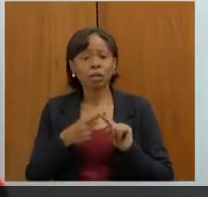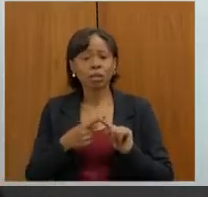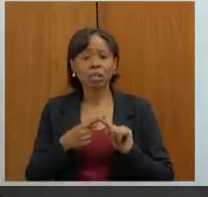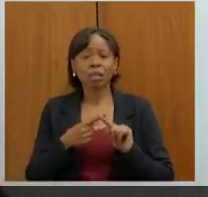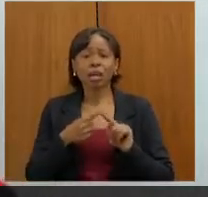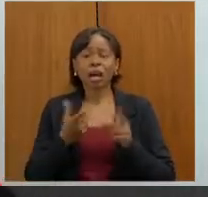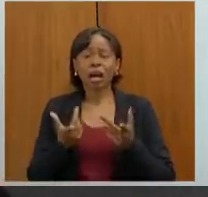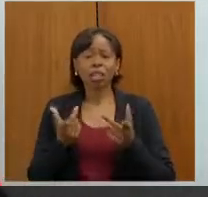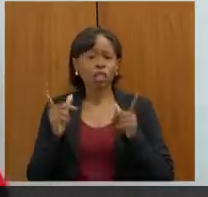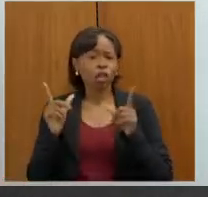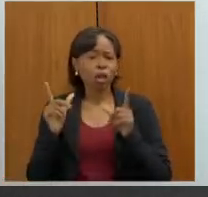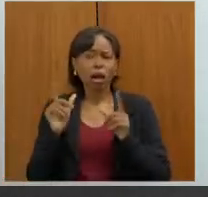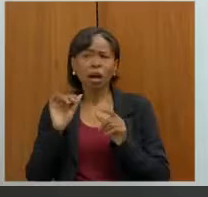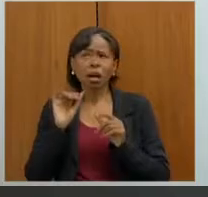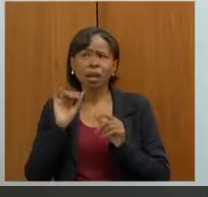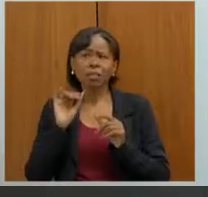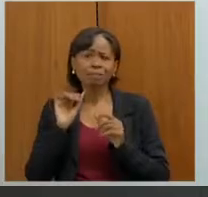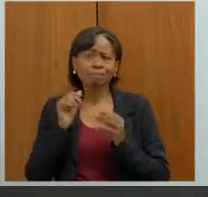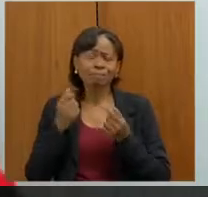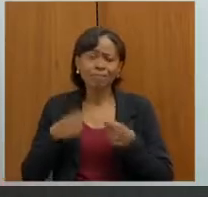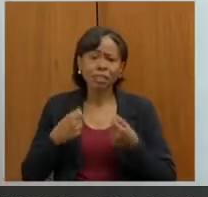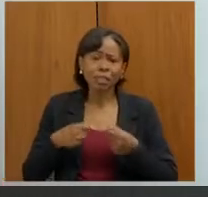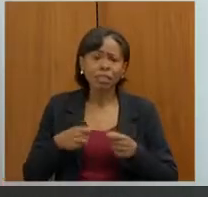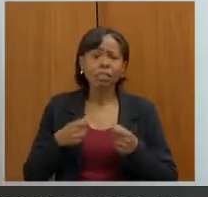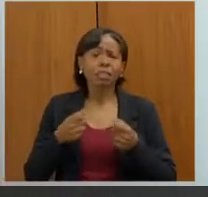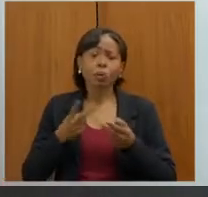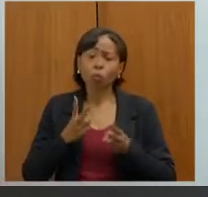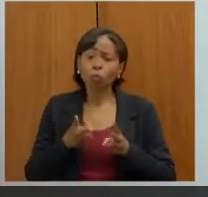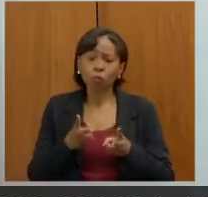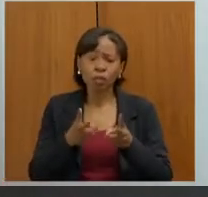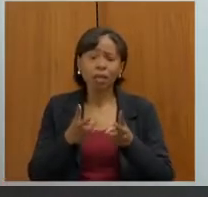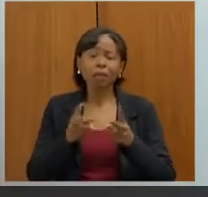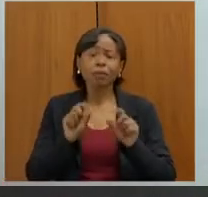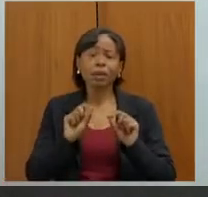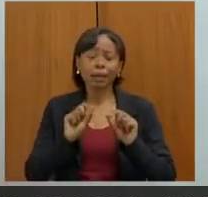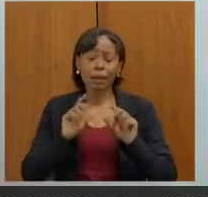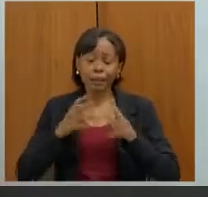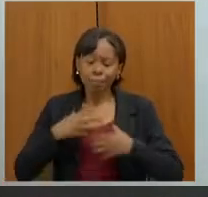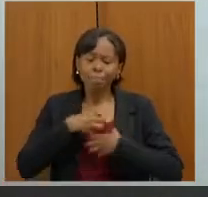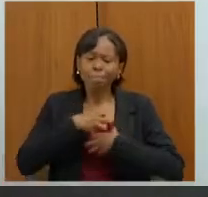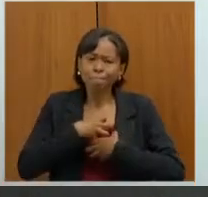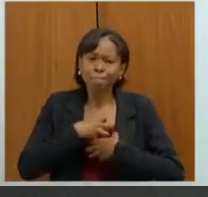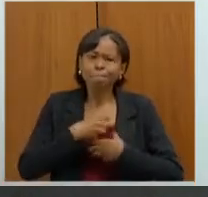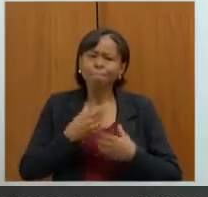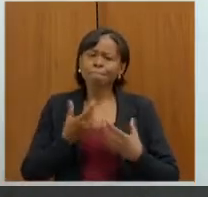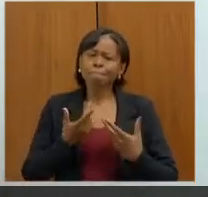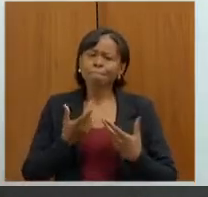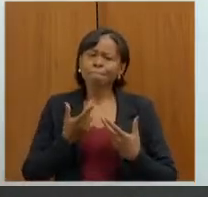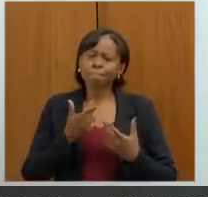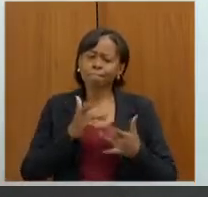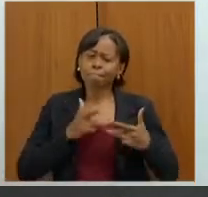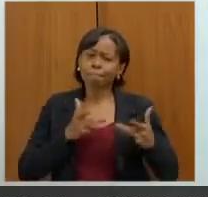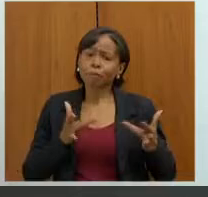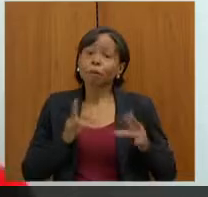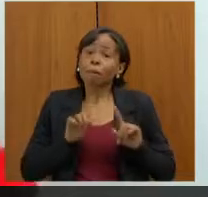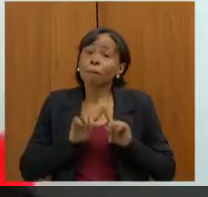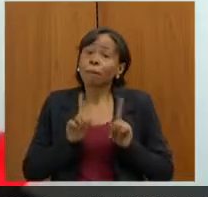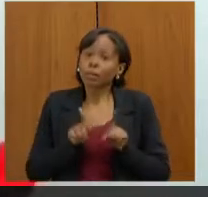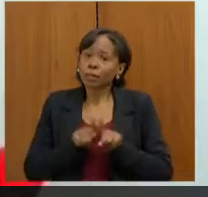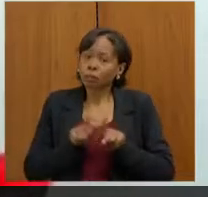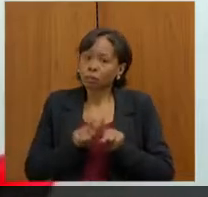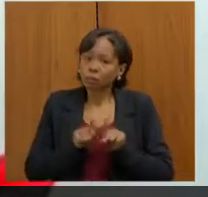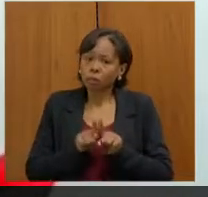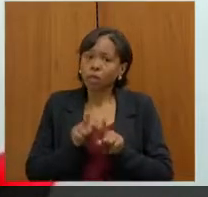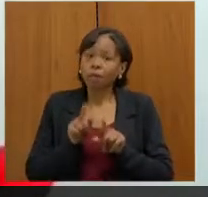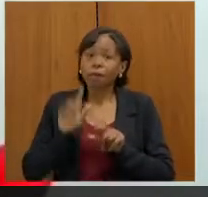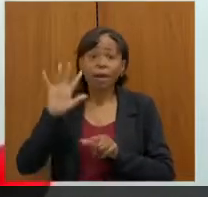sentimento é mais efetivamente o que que nós podemos fazer né no interior do Estado para reduzir essa violência para que